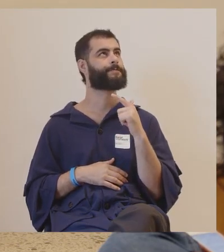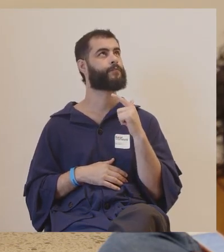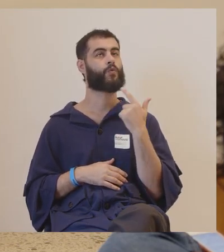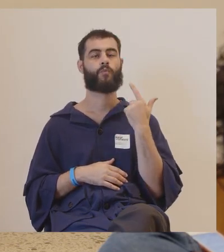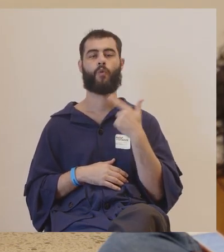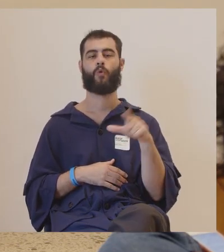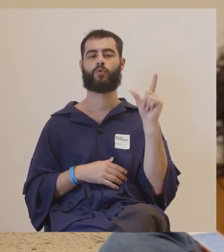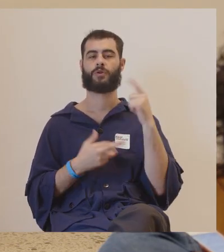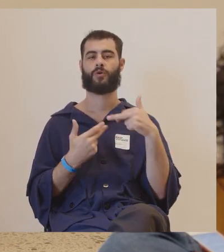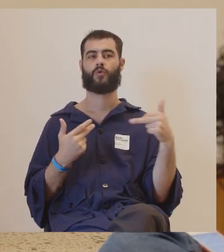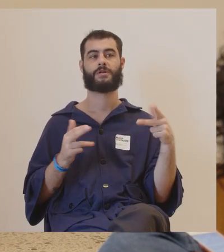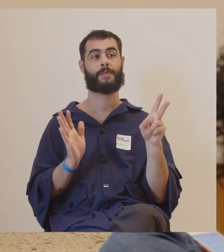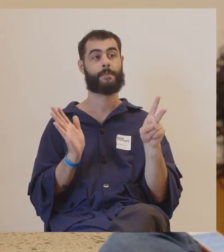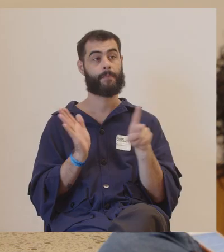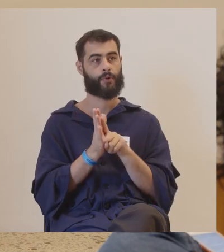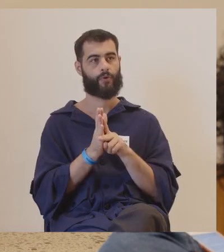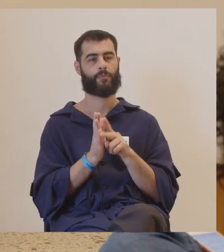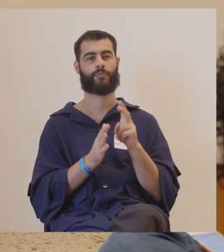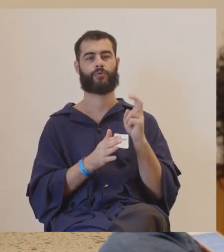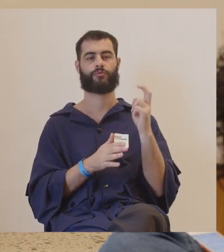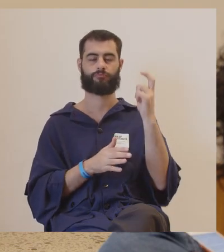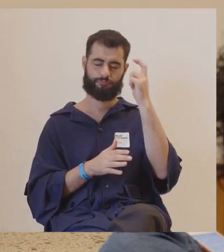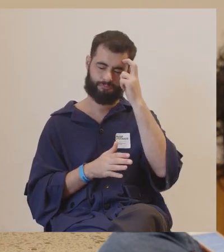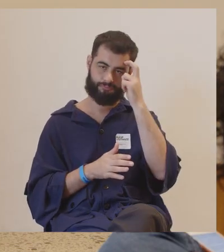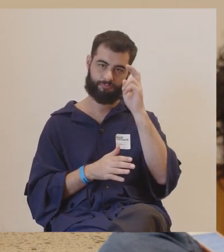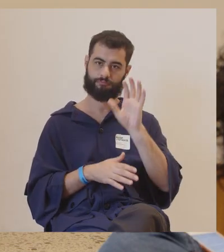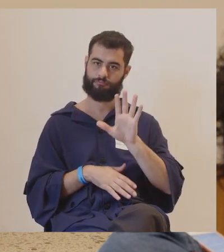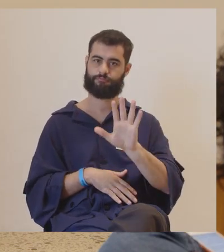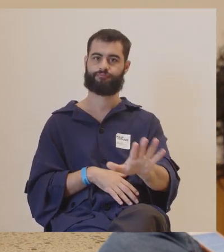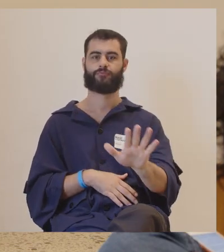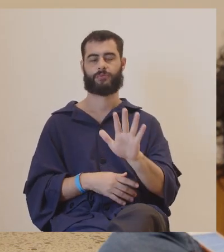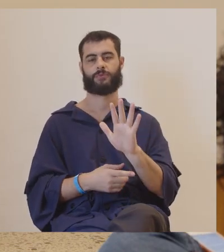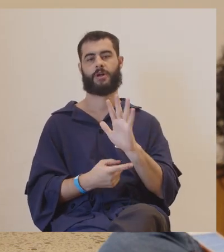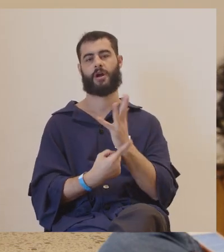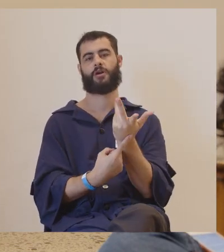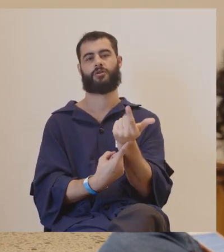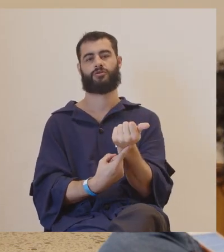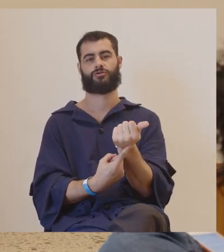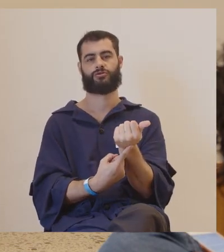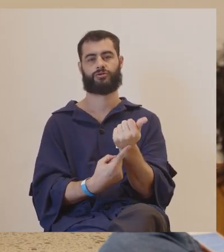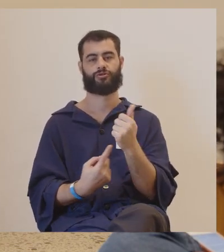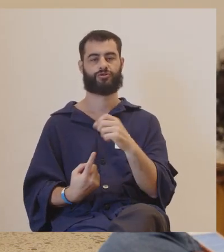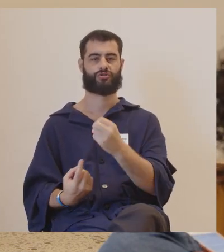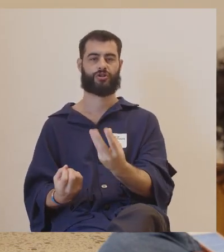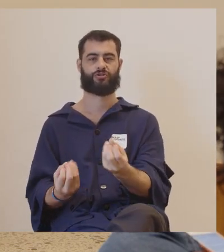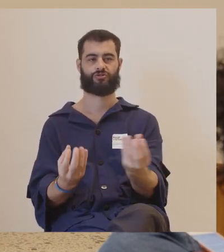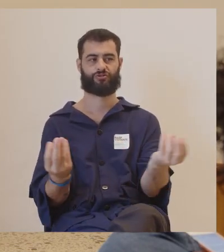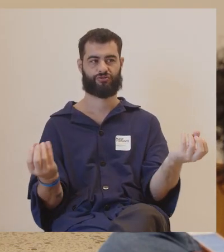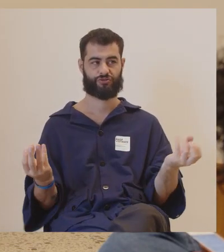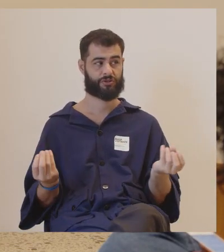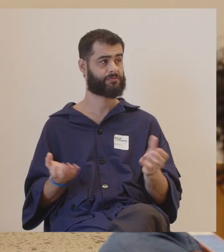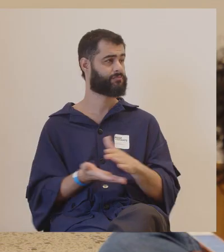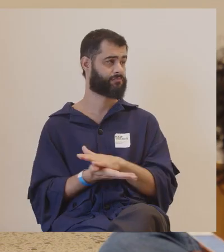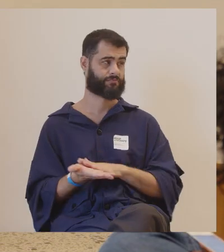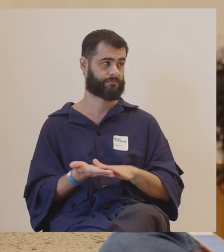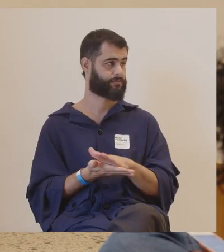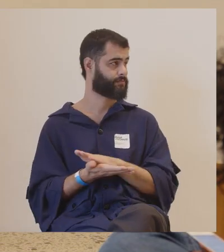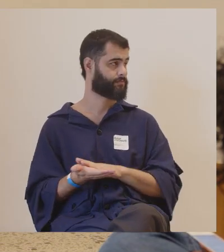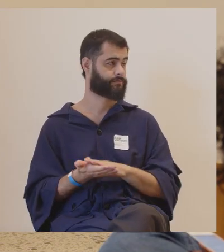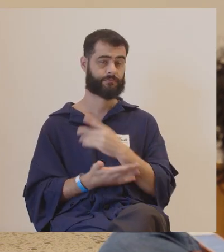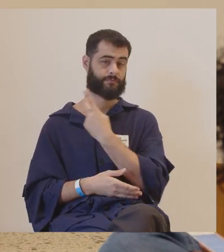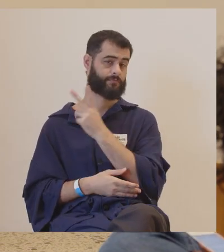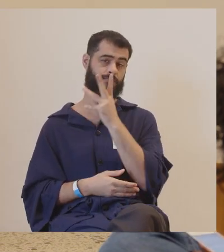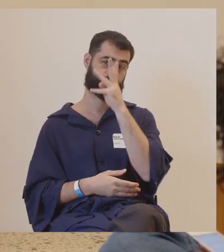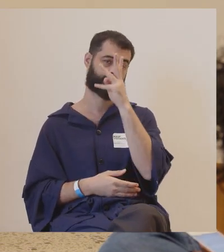que se insere, por exemplo, na prática budista de construção dos jardins. Nada, né? É uma invenção.